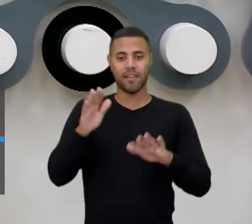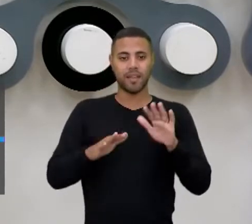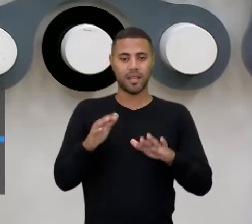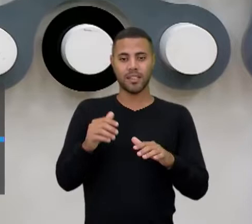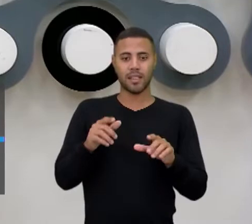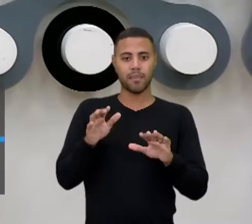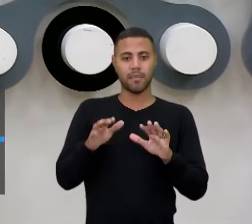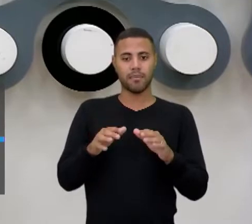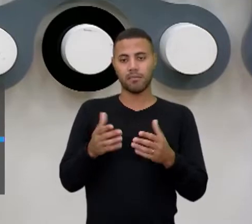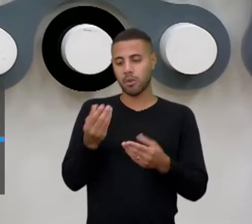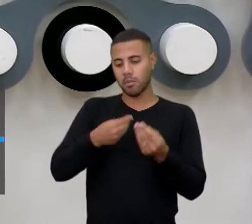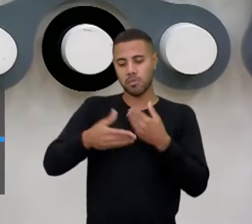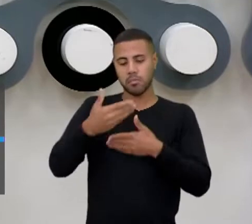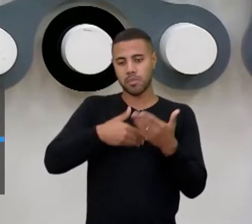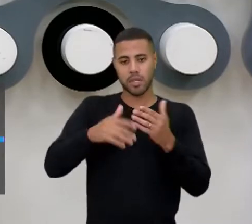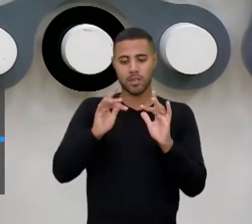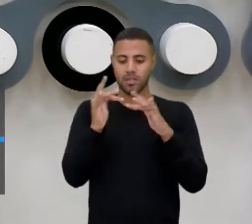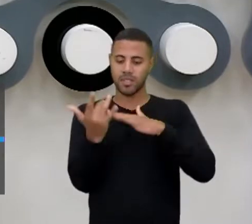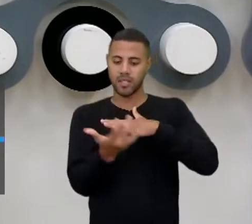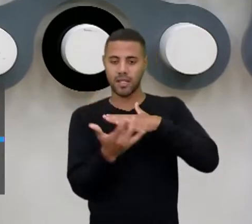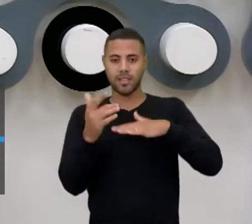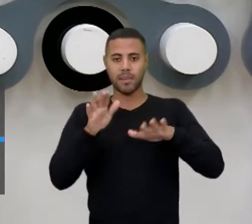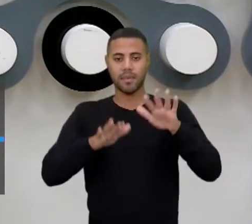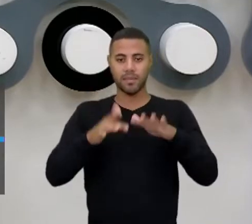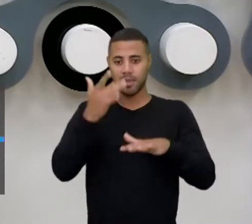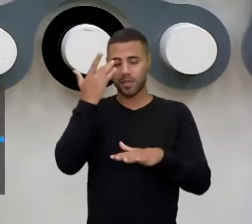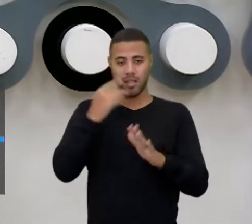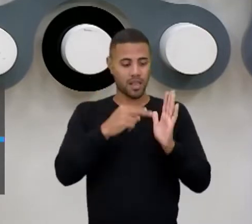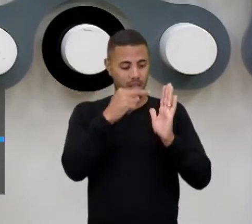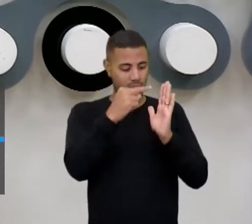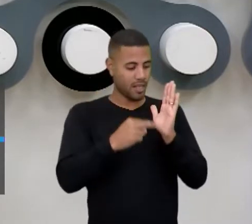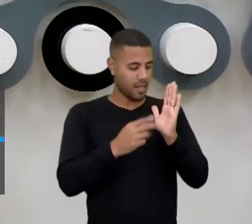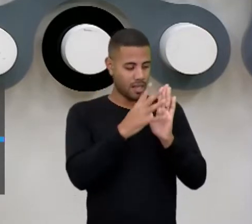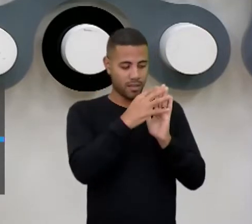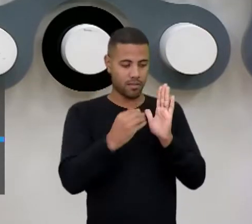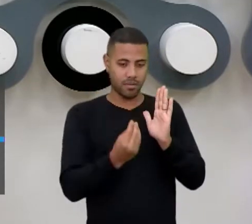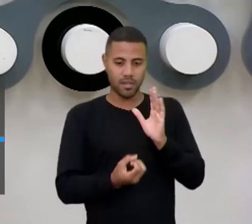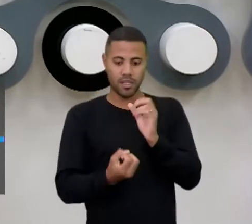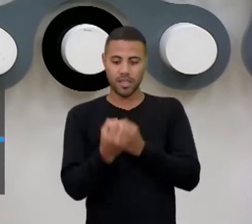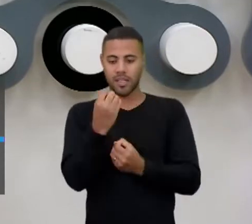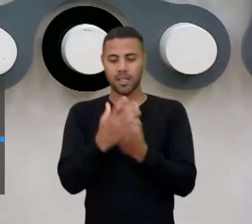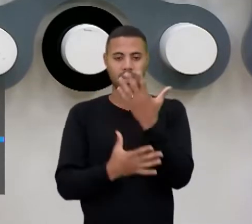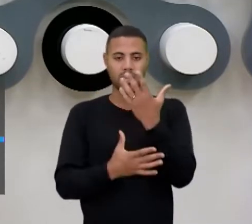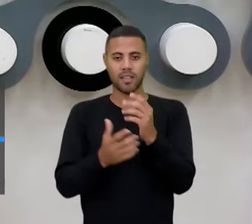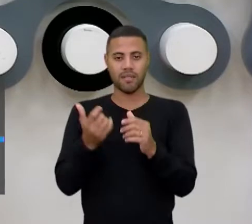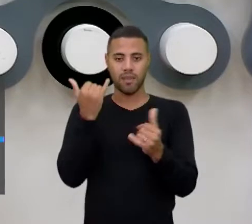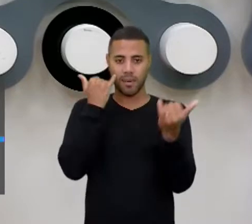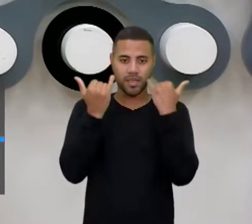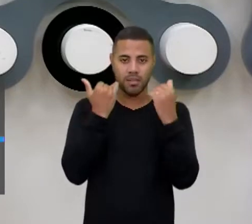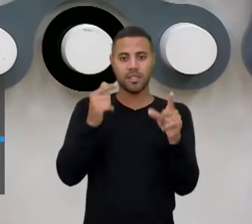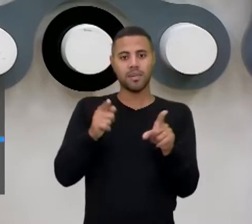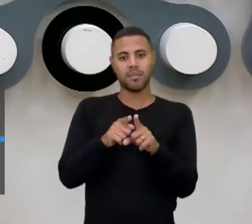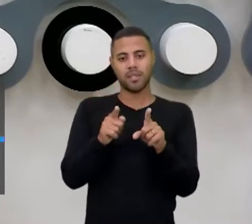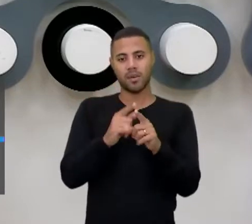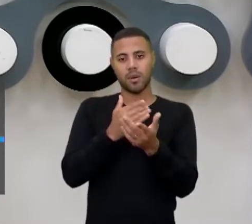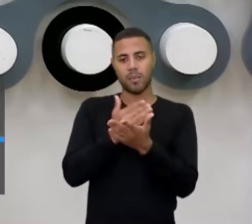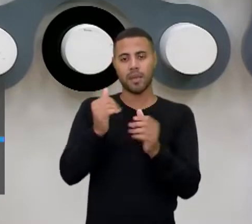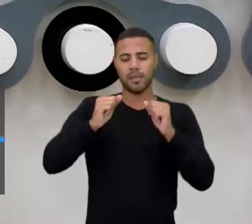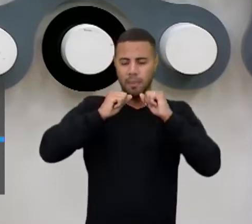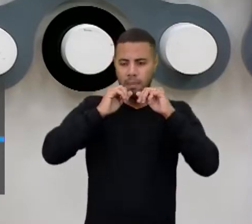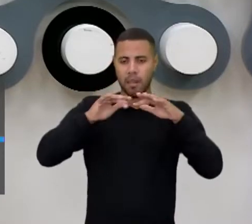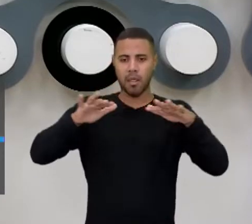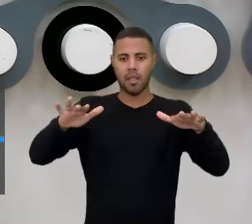questão das relações nas redes sociais, ou seja, o próprio consumidor ele acaba criando também outras informações e essas informações acabam virando